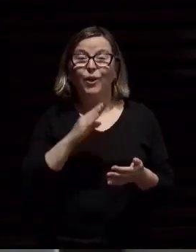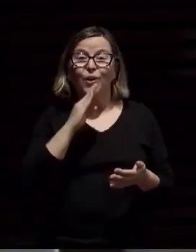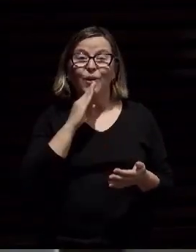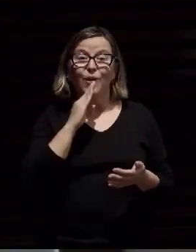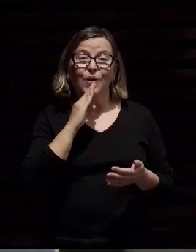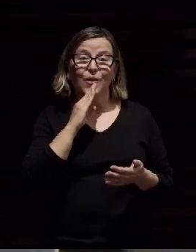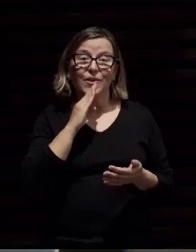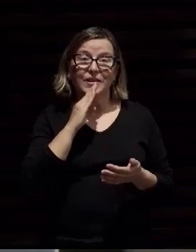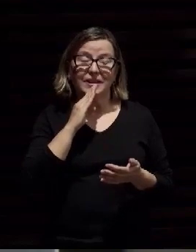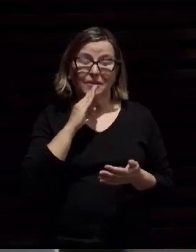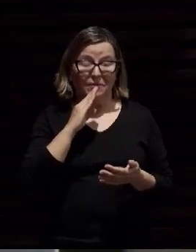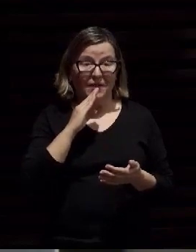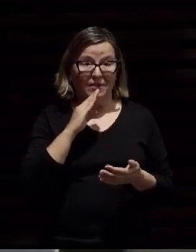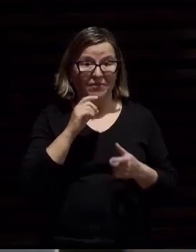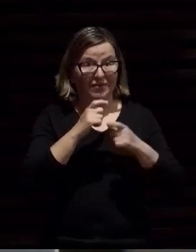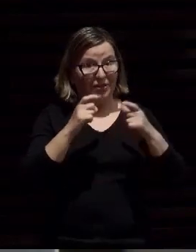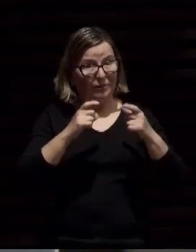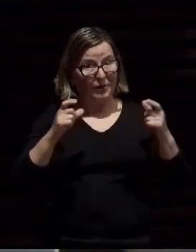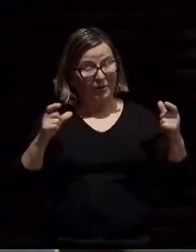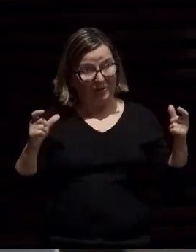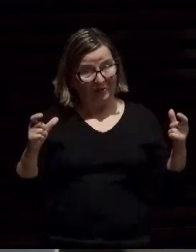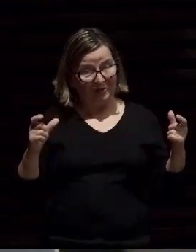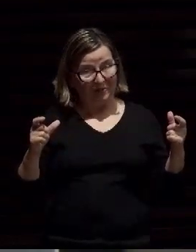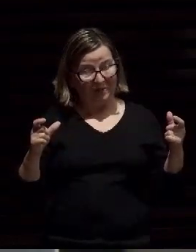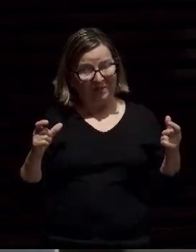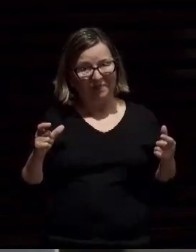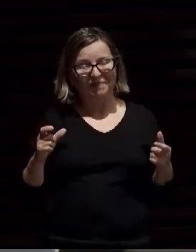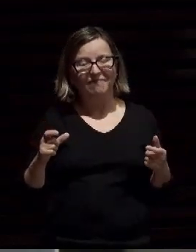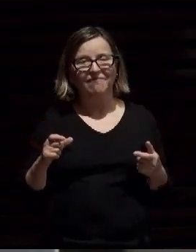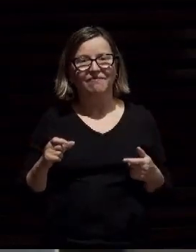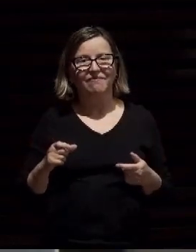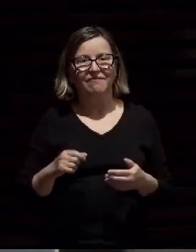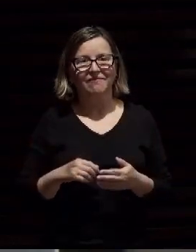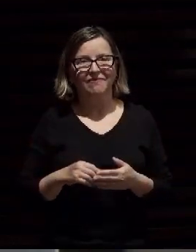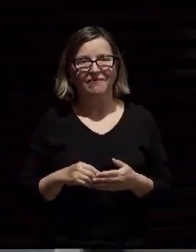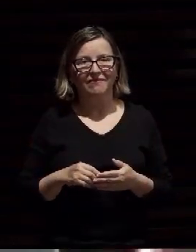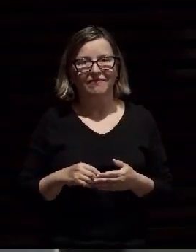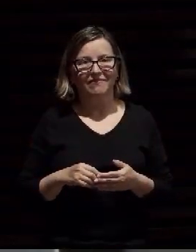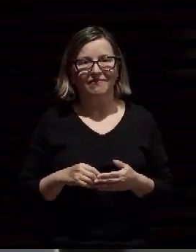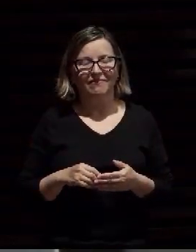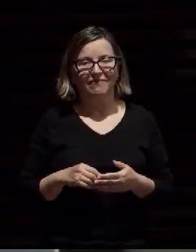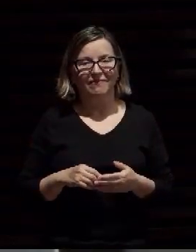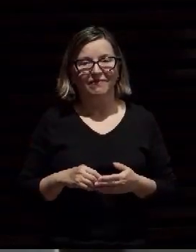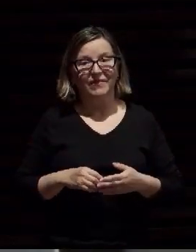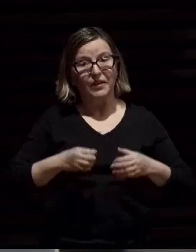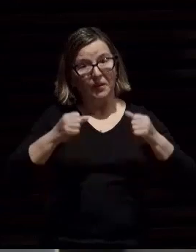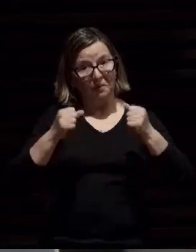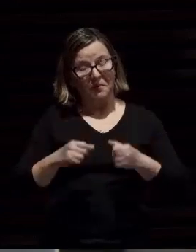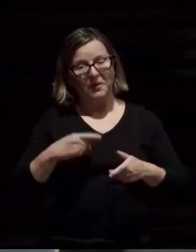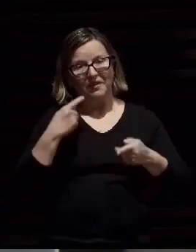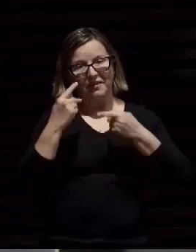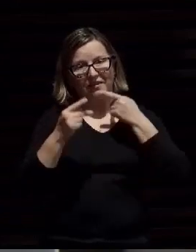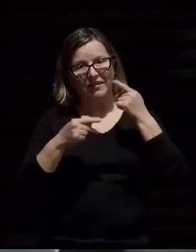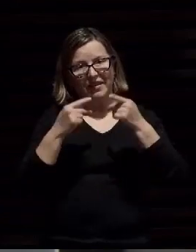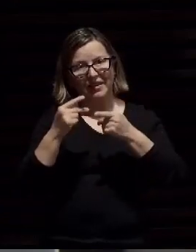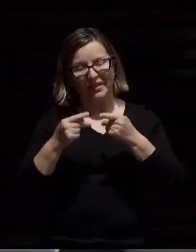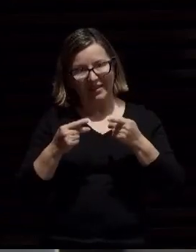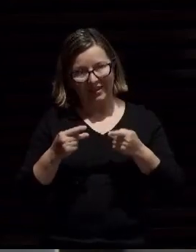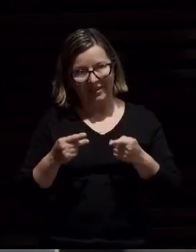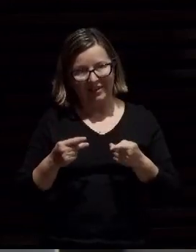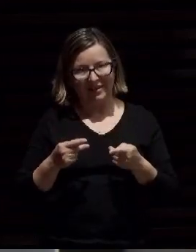aumentou e pode-se dizer que o equívoco da compreensão ganhou uma dimensão do